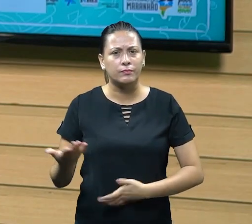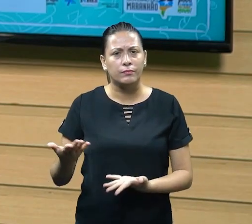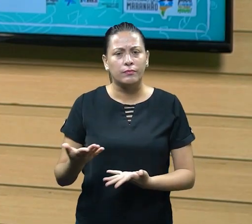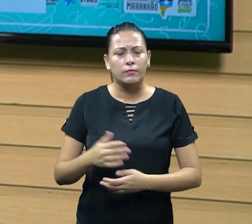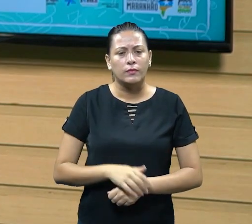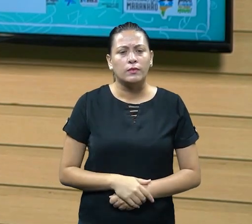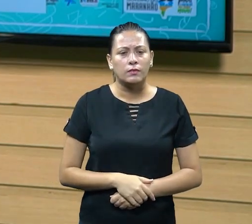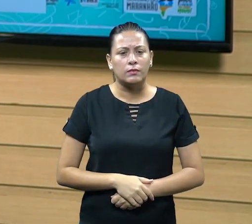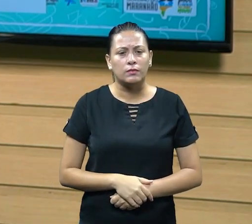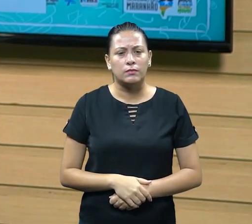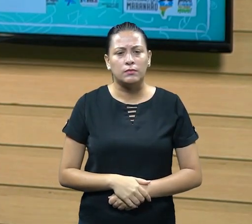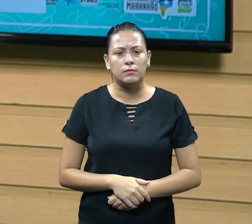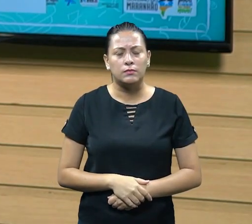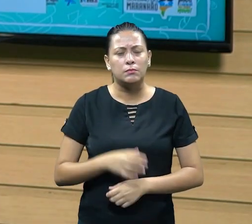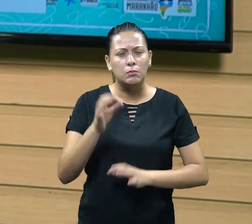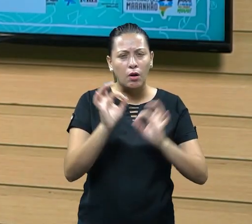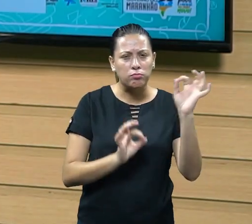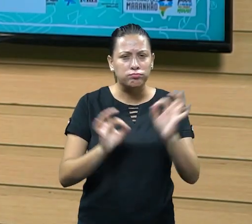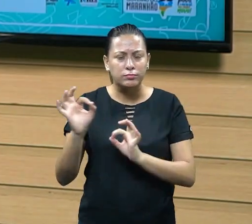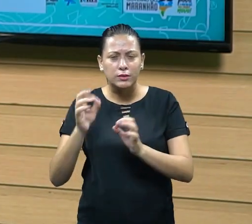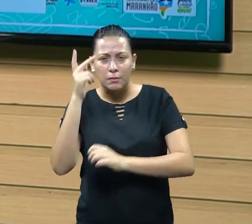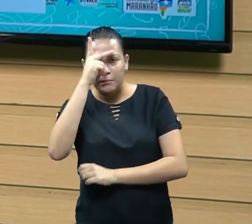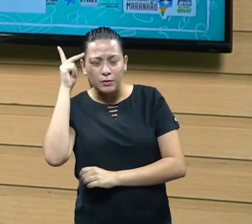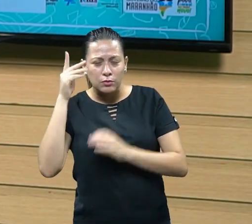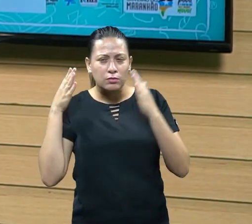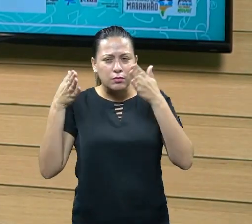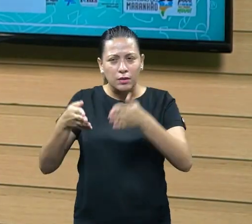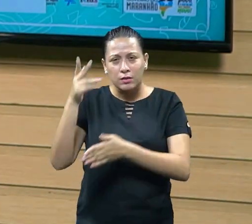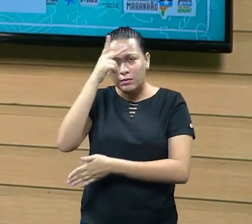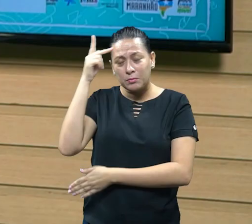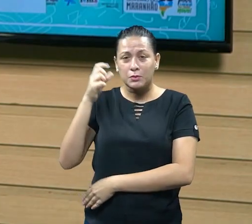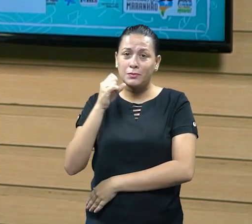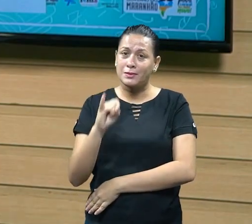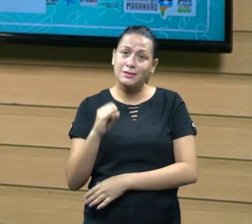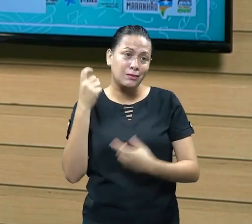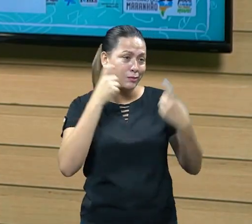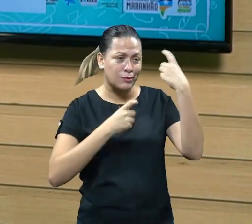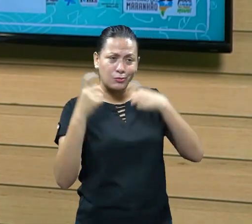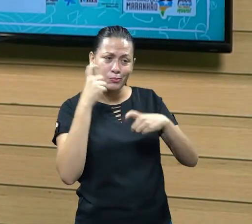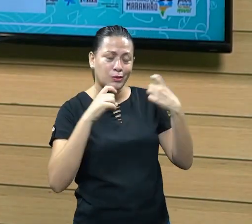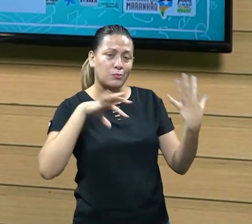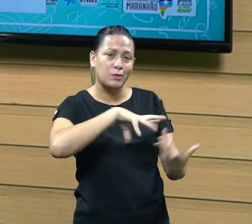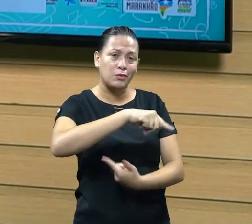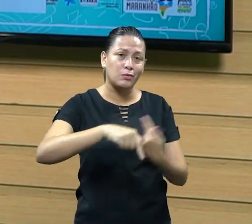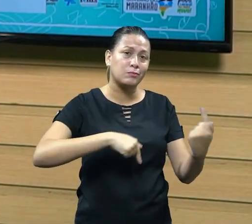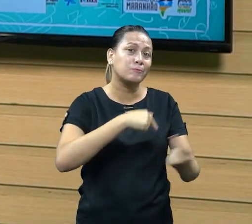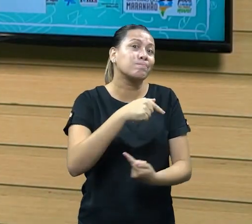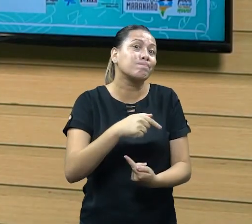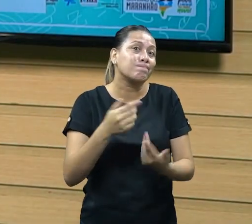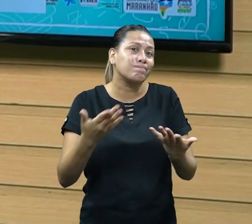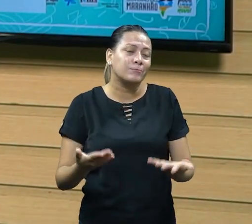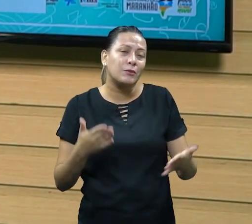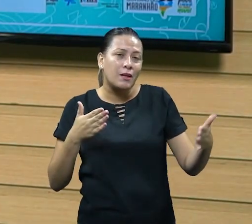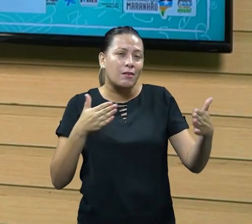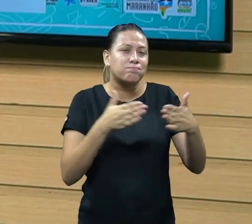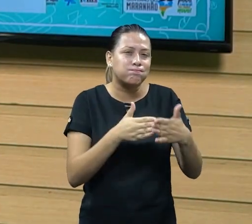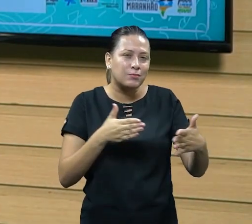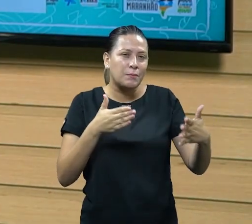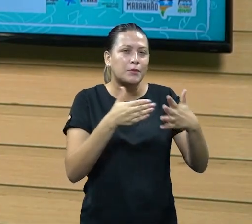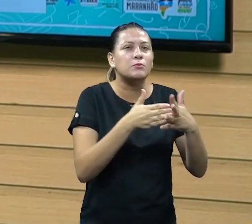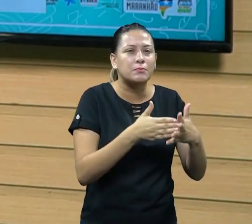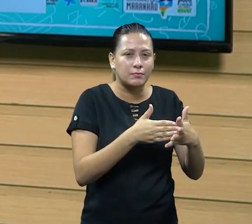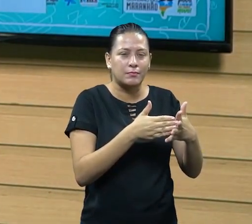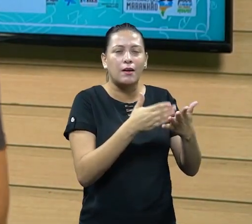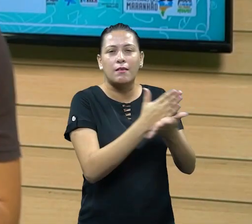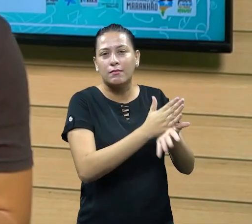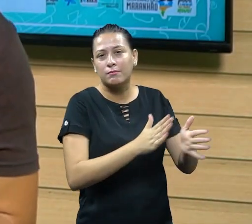resultados, foco nas pessoas, se eu não me preocupar com a globalização, que é essa quebra de barreiras, essa aproximação,